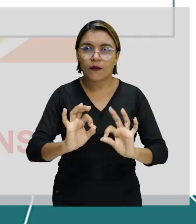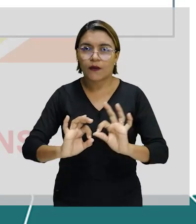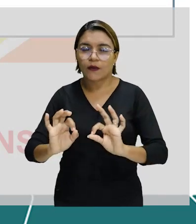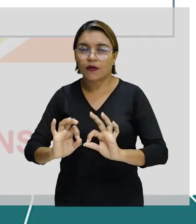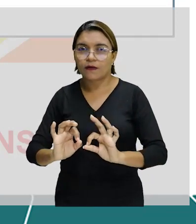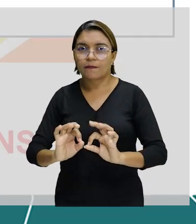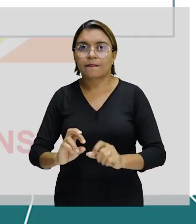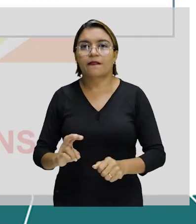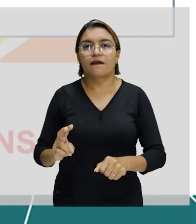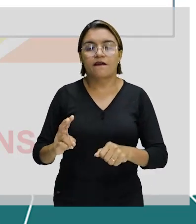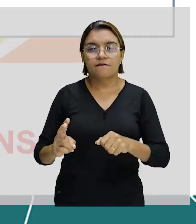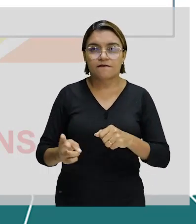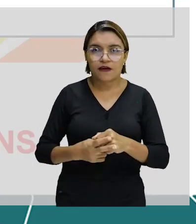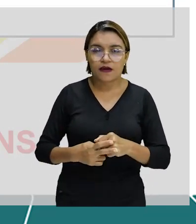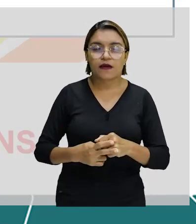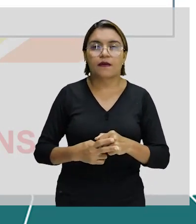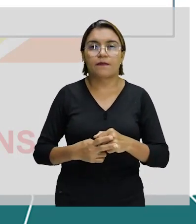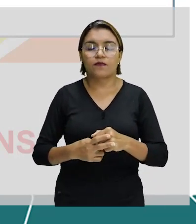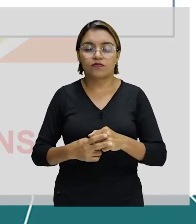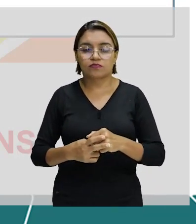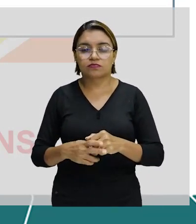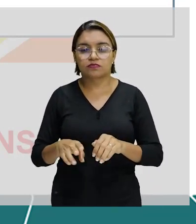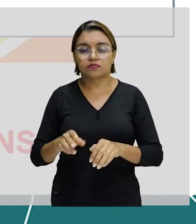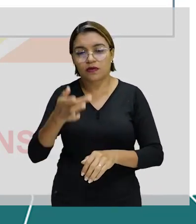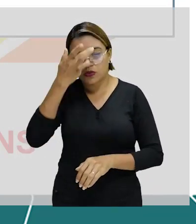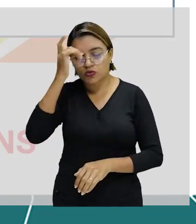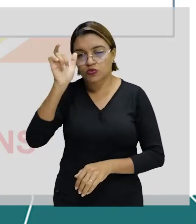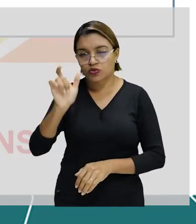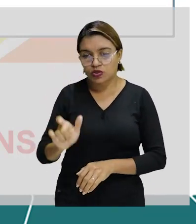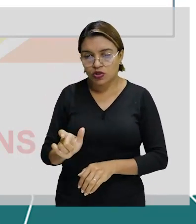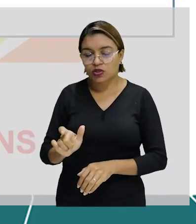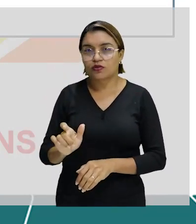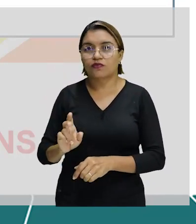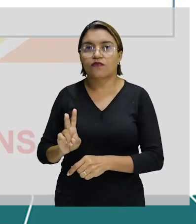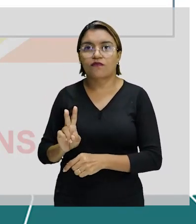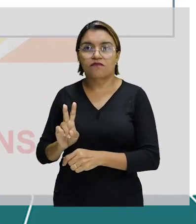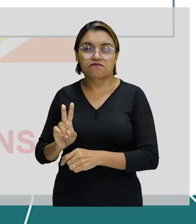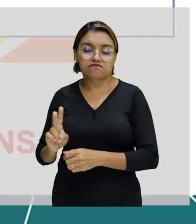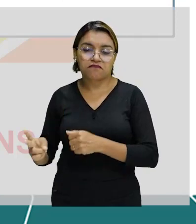verbo auxiliar, sujeito, verbo principal e o ponto de interrogação,